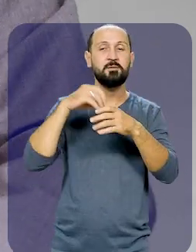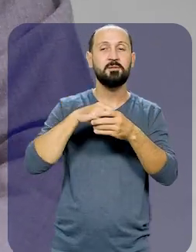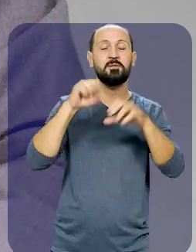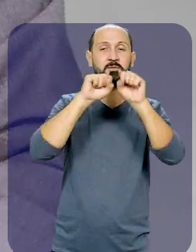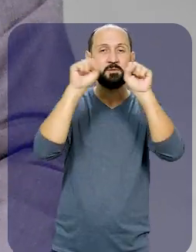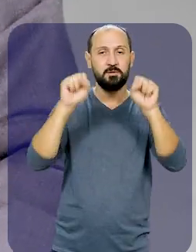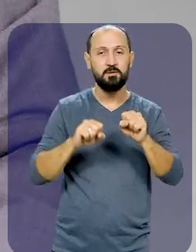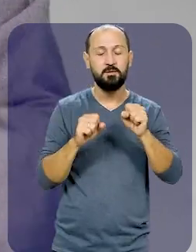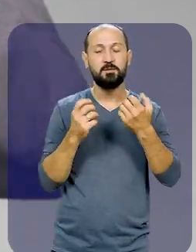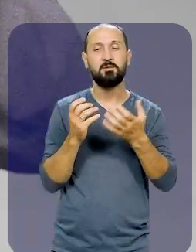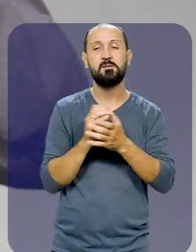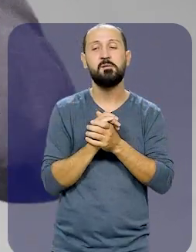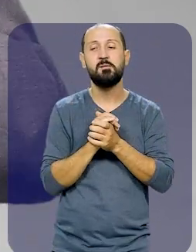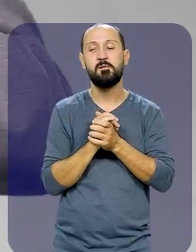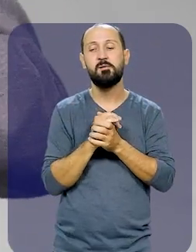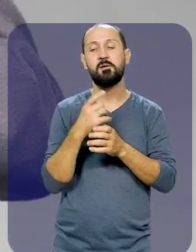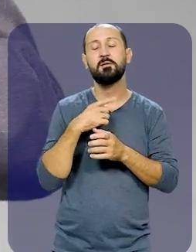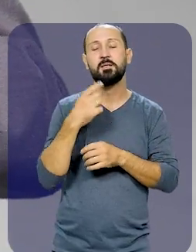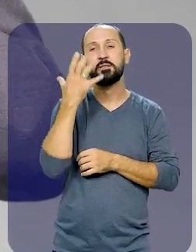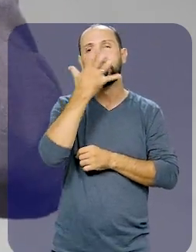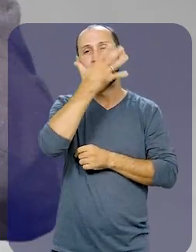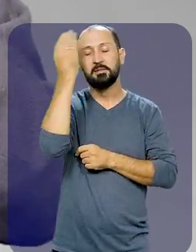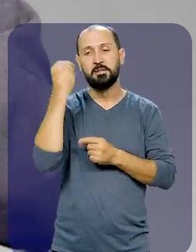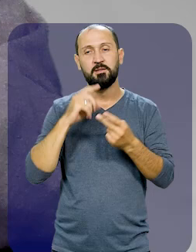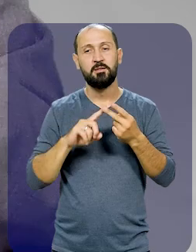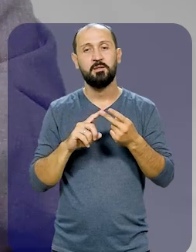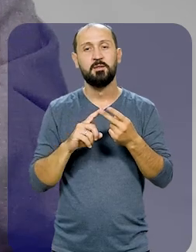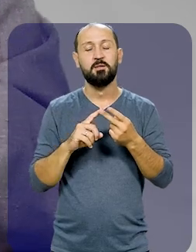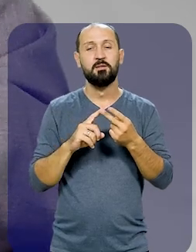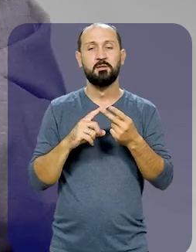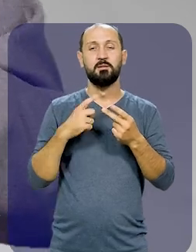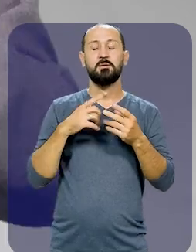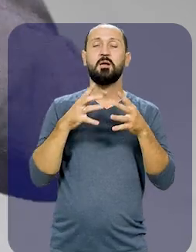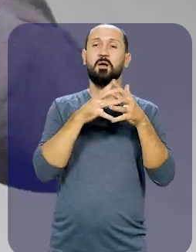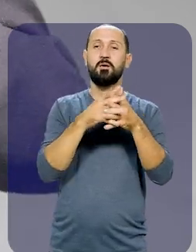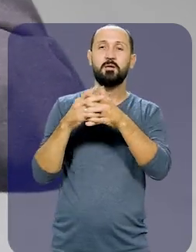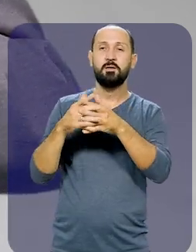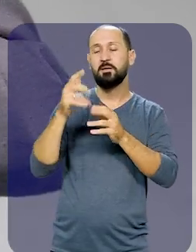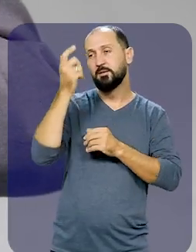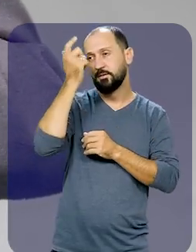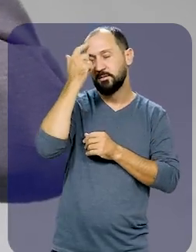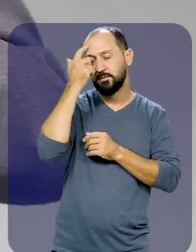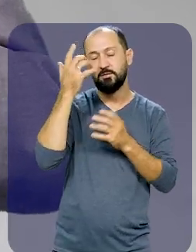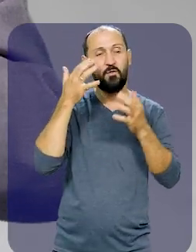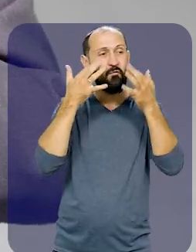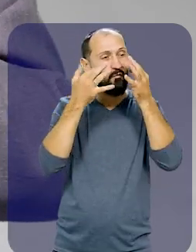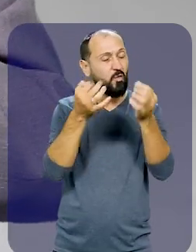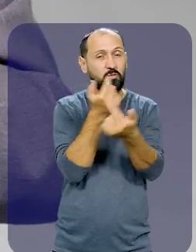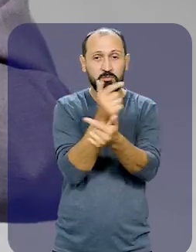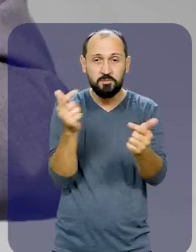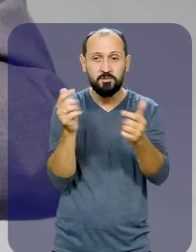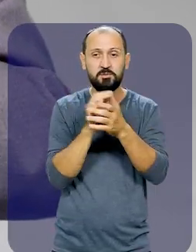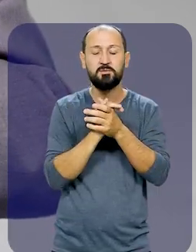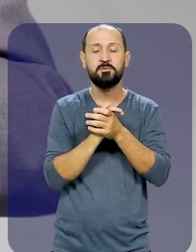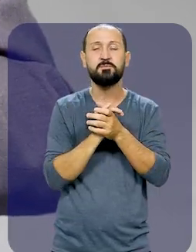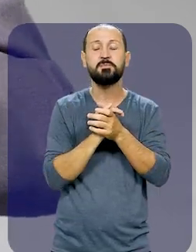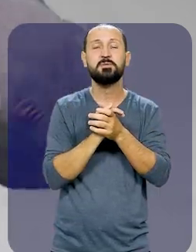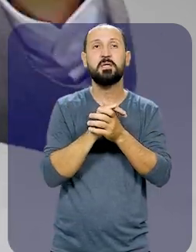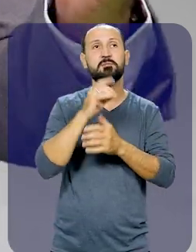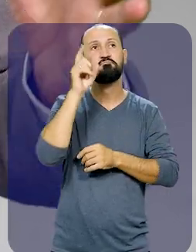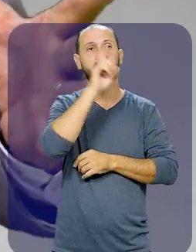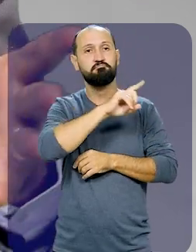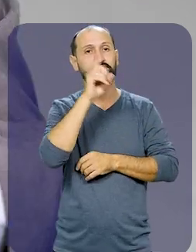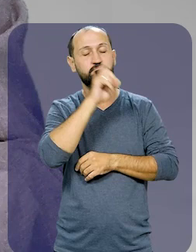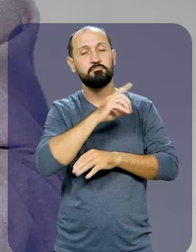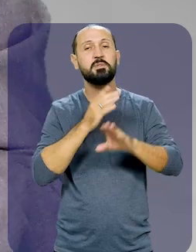sistema nervoso, você tem o esquecimento, você tem a confusão mental, perda de concentração, falhas na memória, e